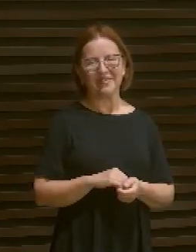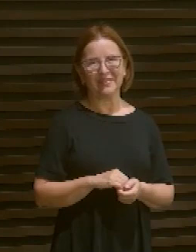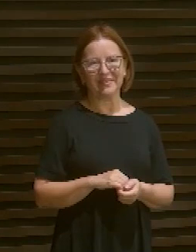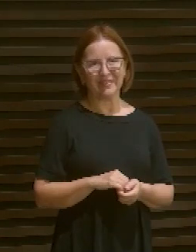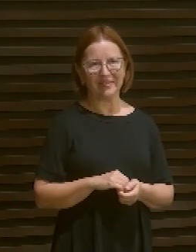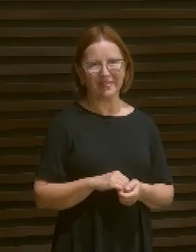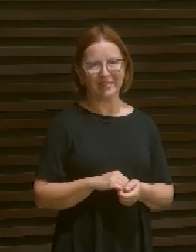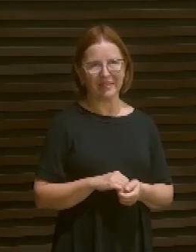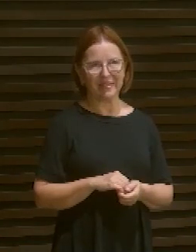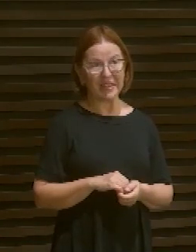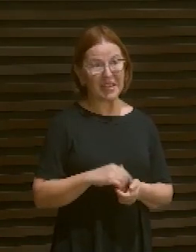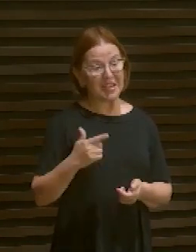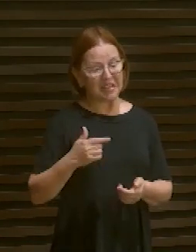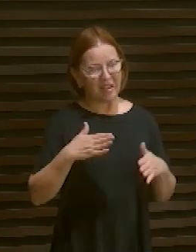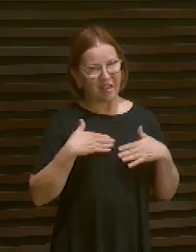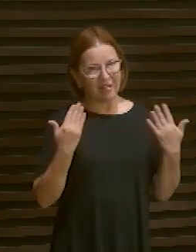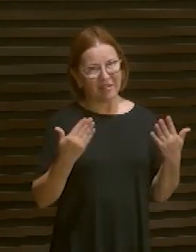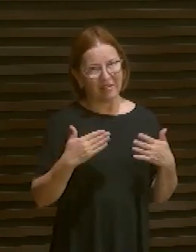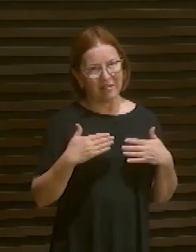sem alegria